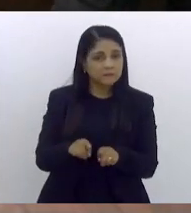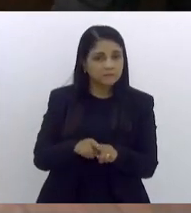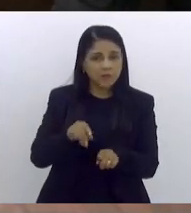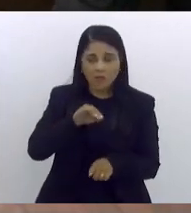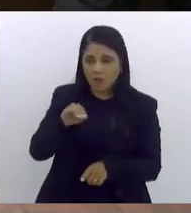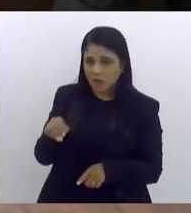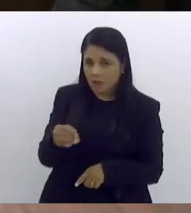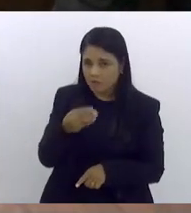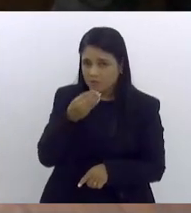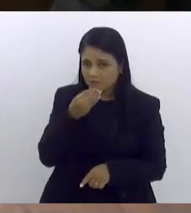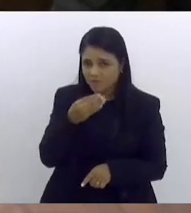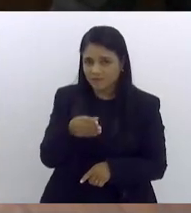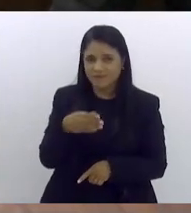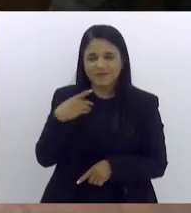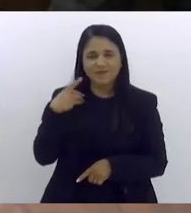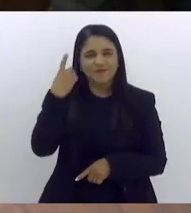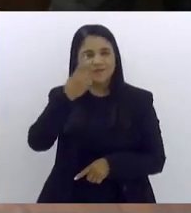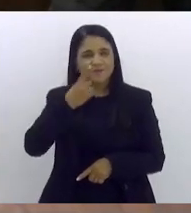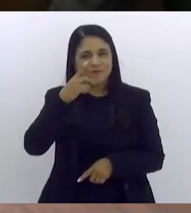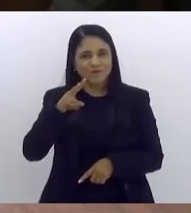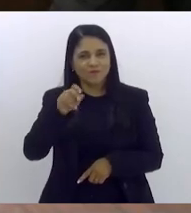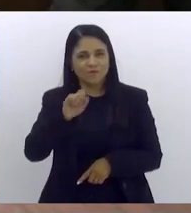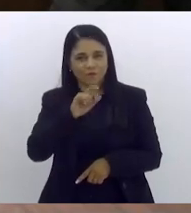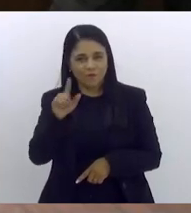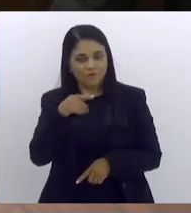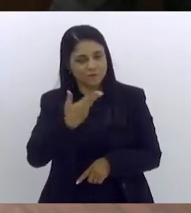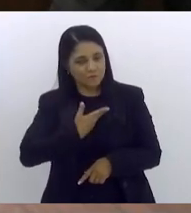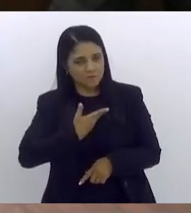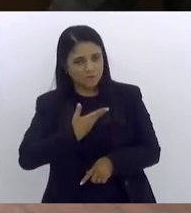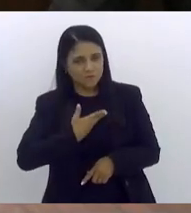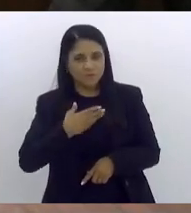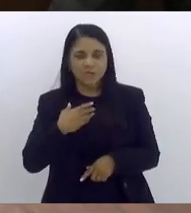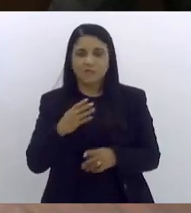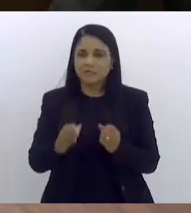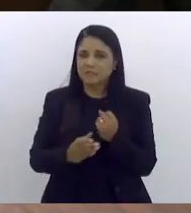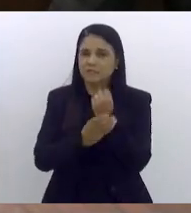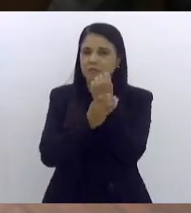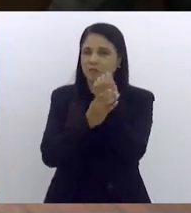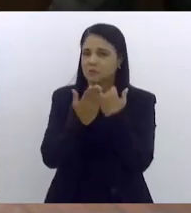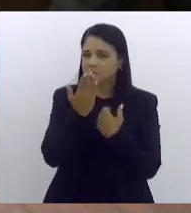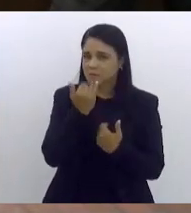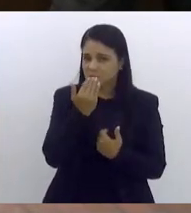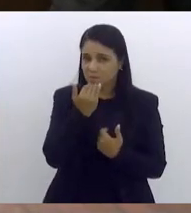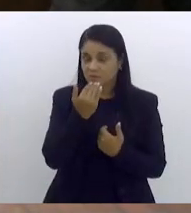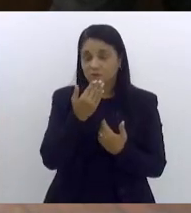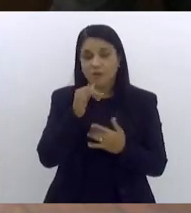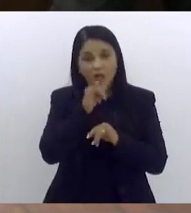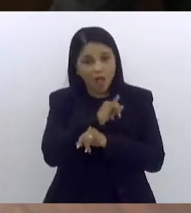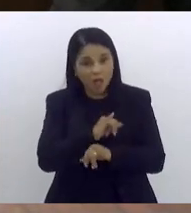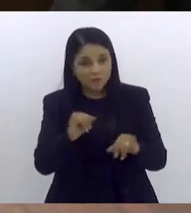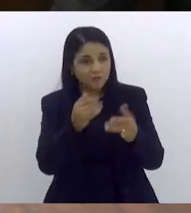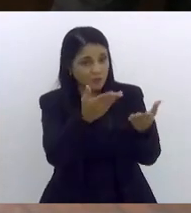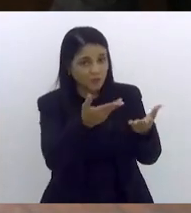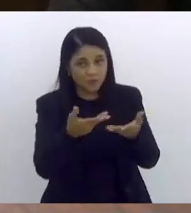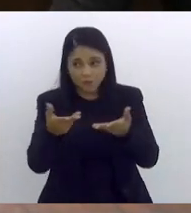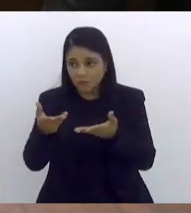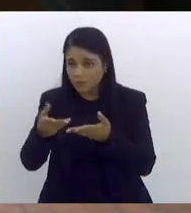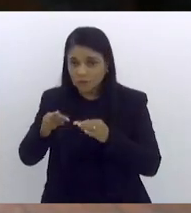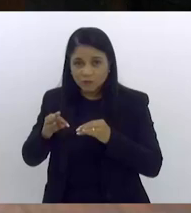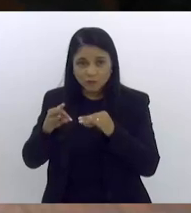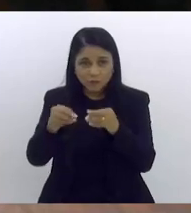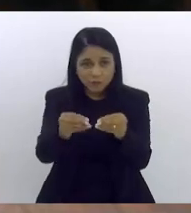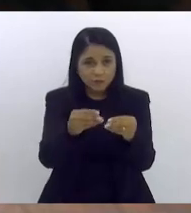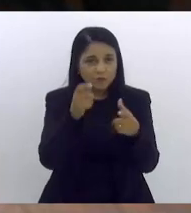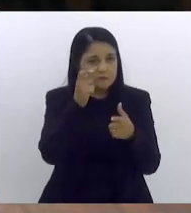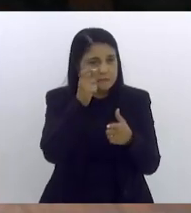meu colega também na Comissão de Segurança Alimentar da Casa, anunciar aqui e convidar todos também que